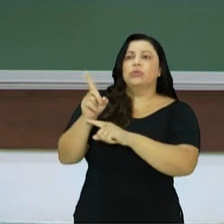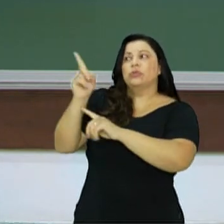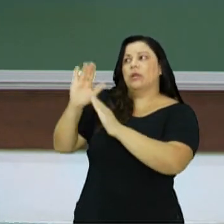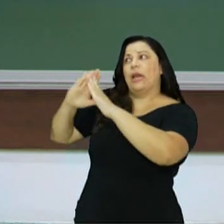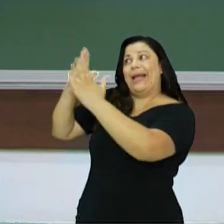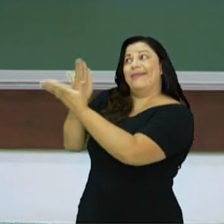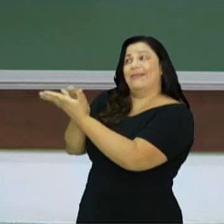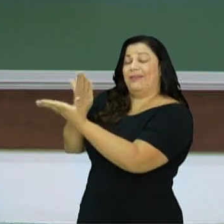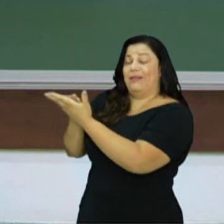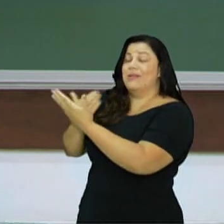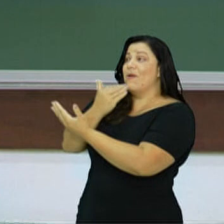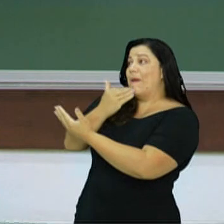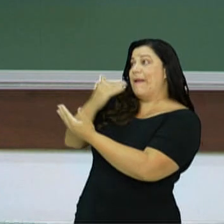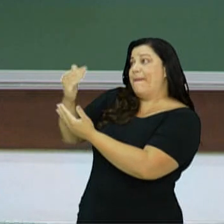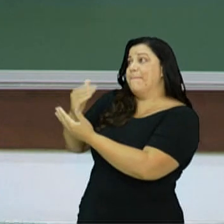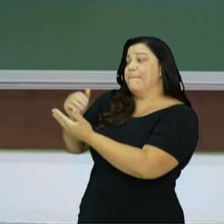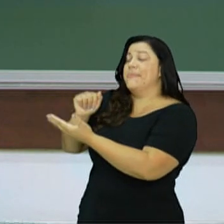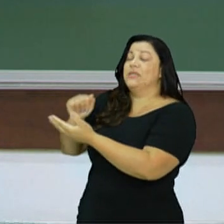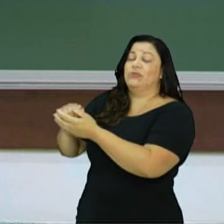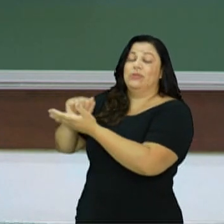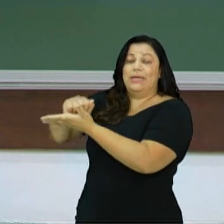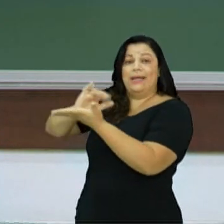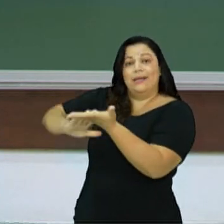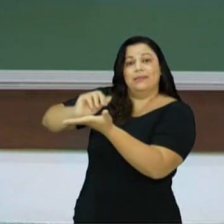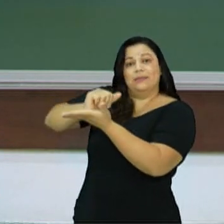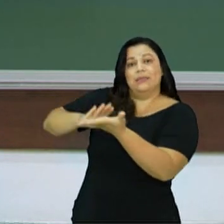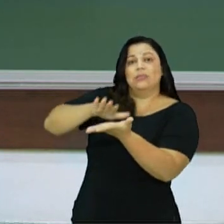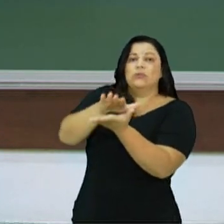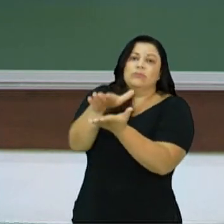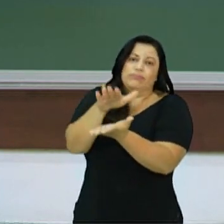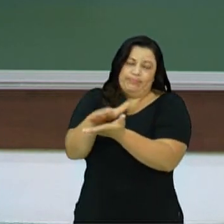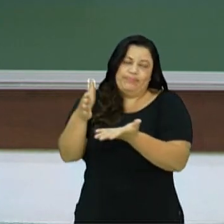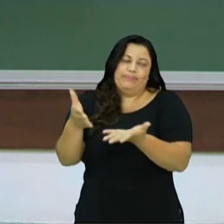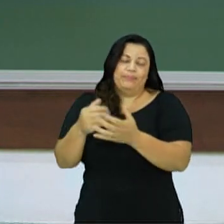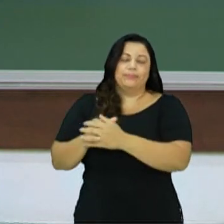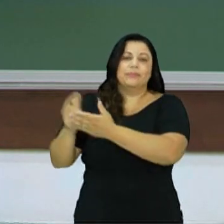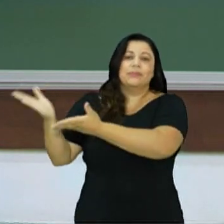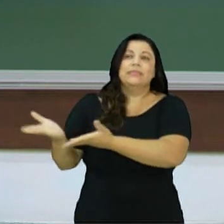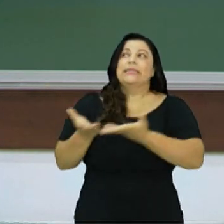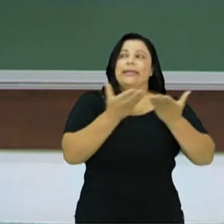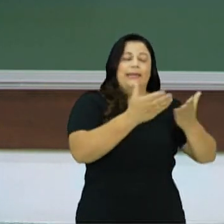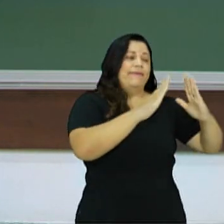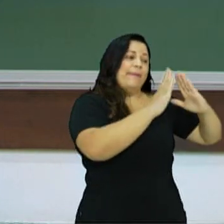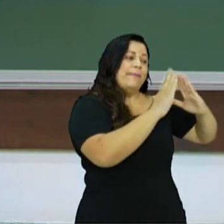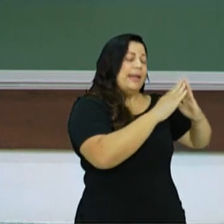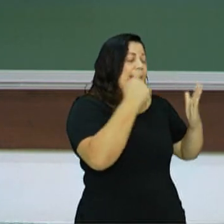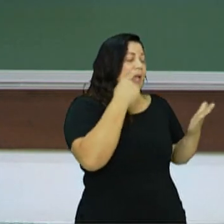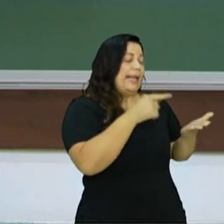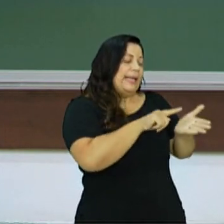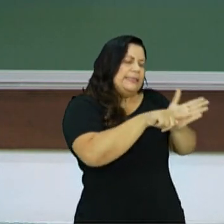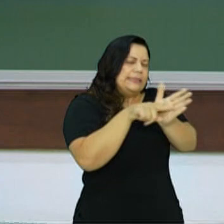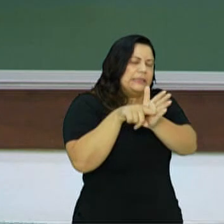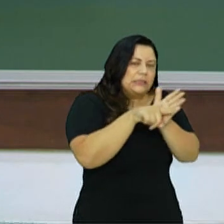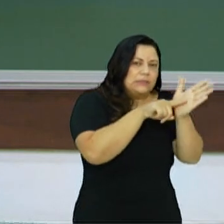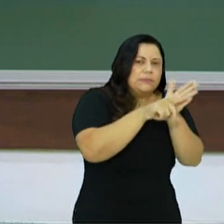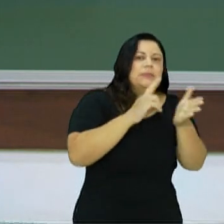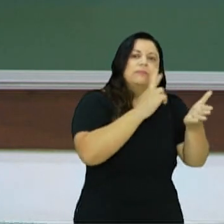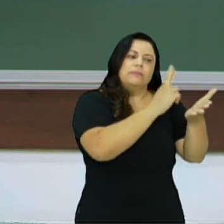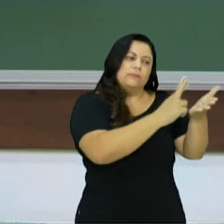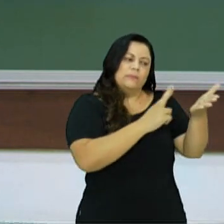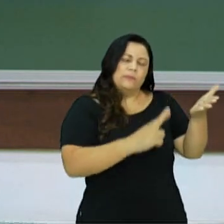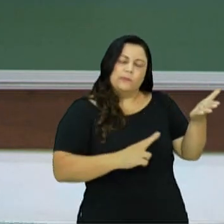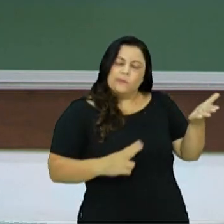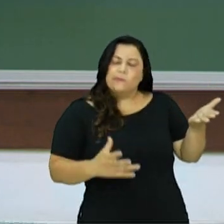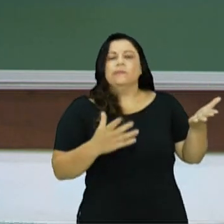escola, solicitar o kit, né, com as atividades, tá? Levar essas atividades para casa, pesquisar no teu livro didático ou em outras